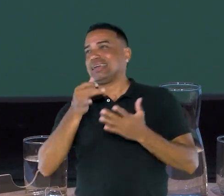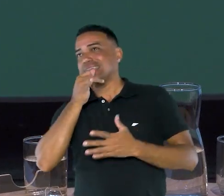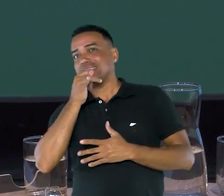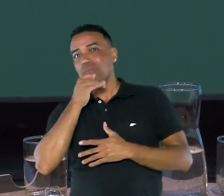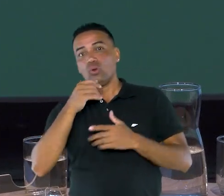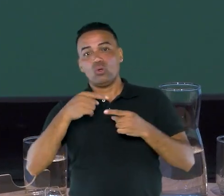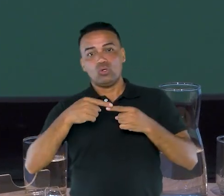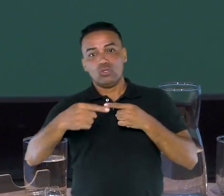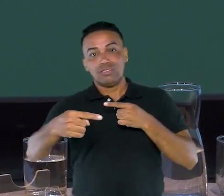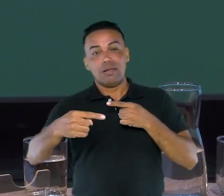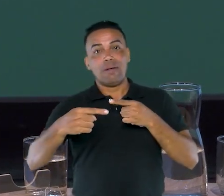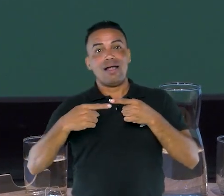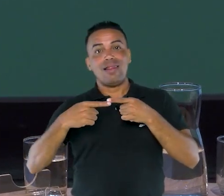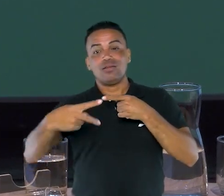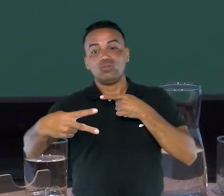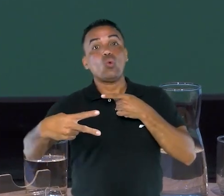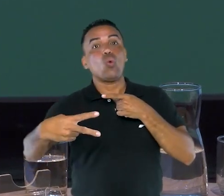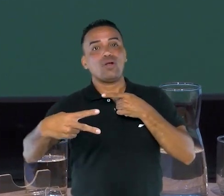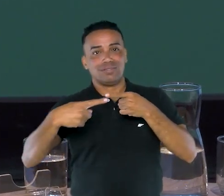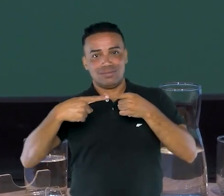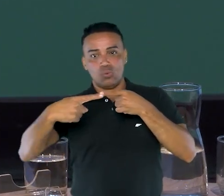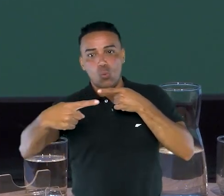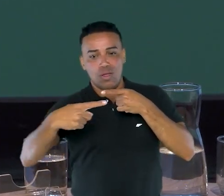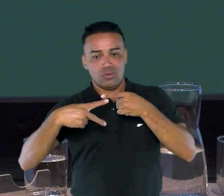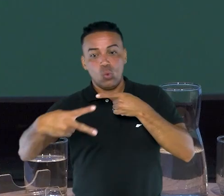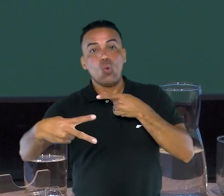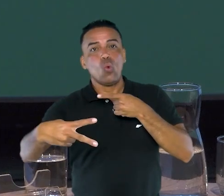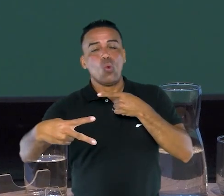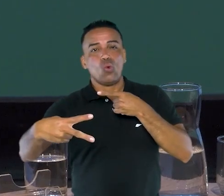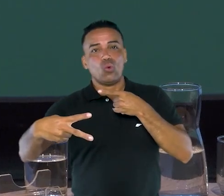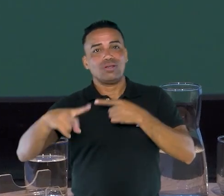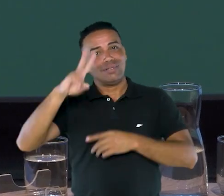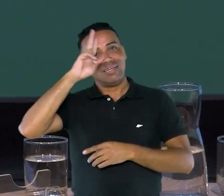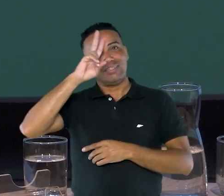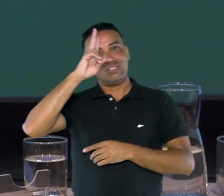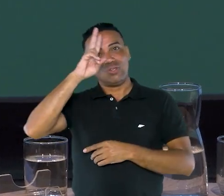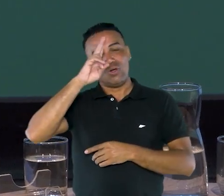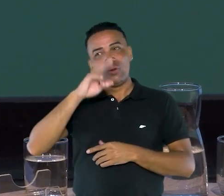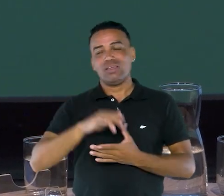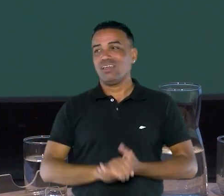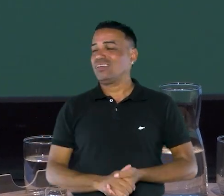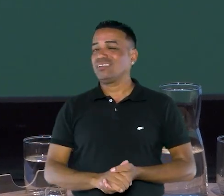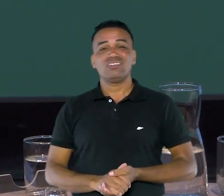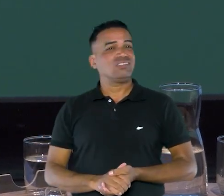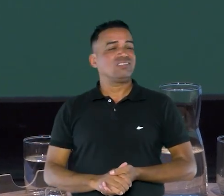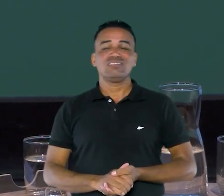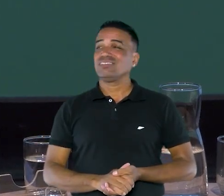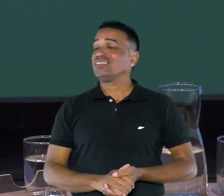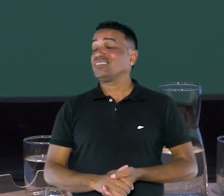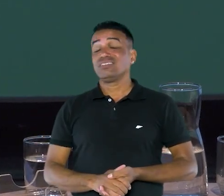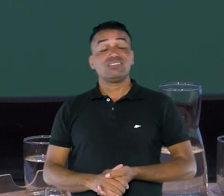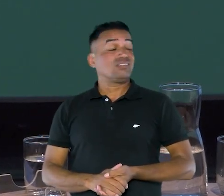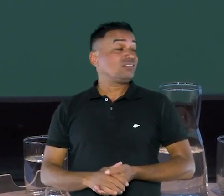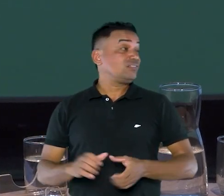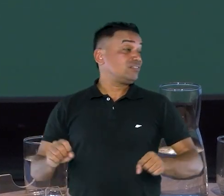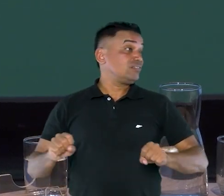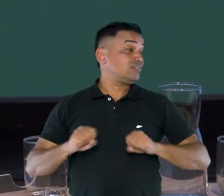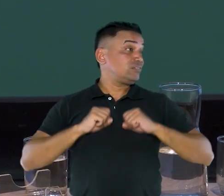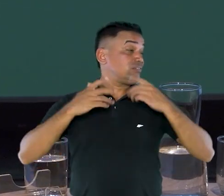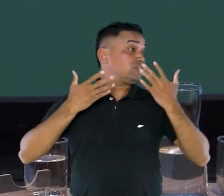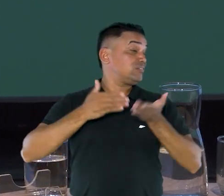longo de 2 semanas. A história era não dar mais para não